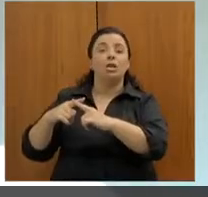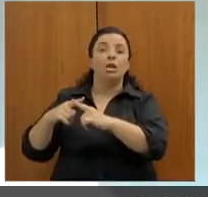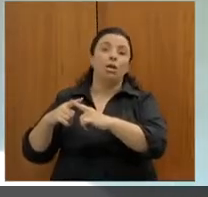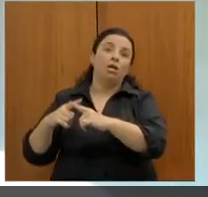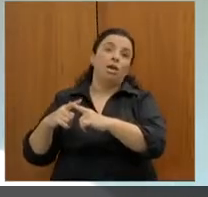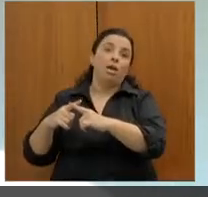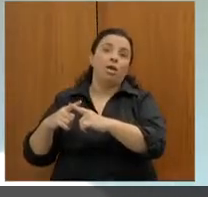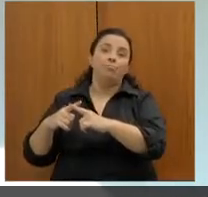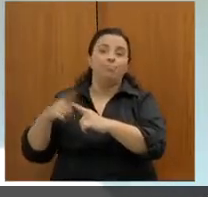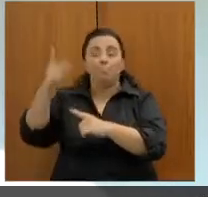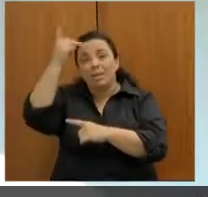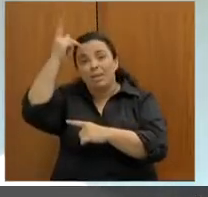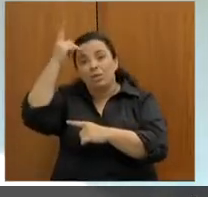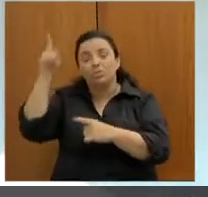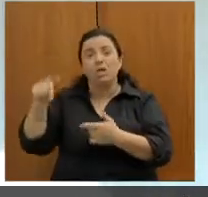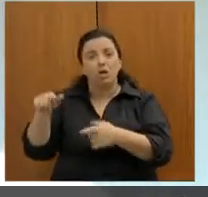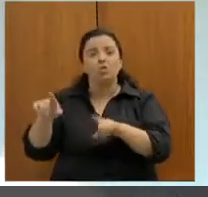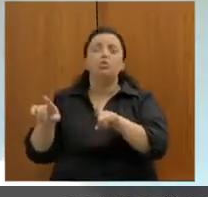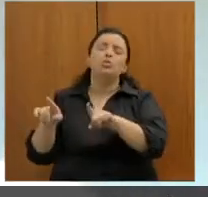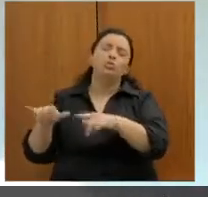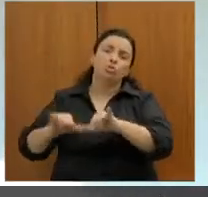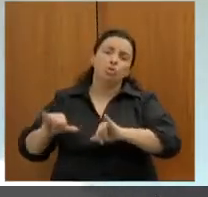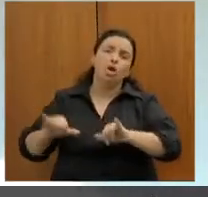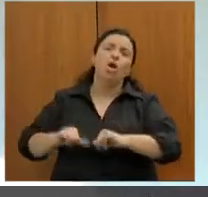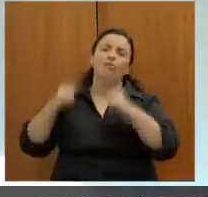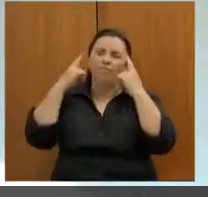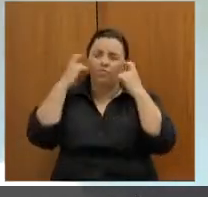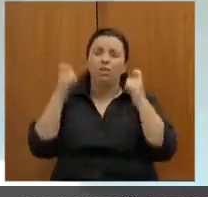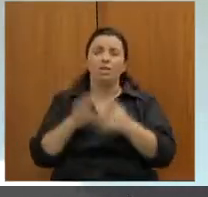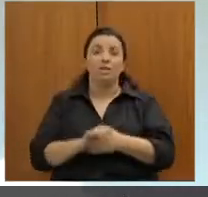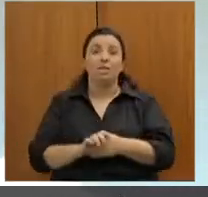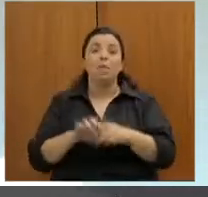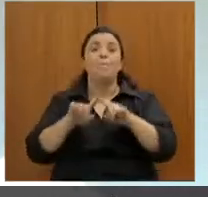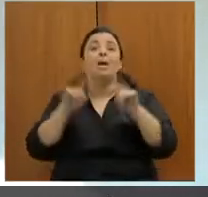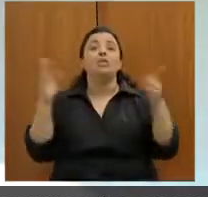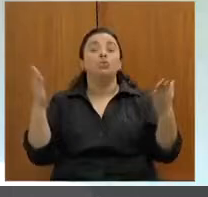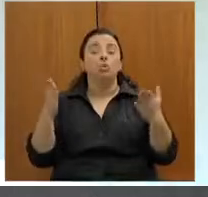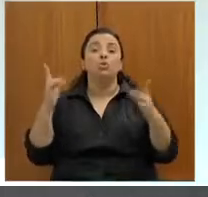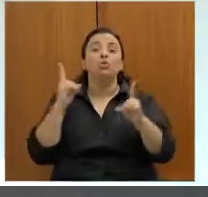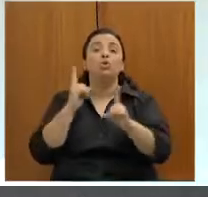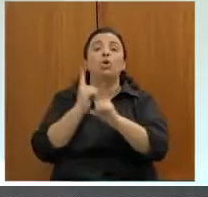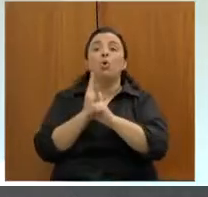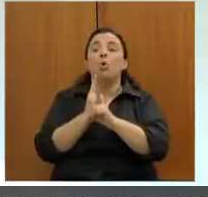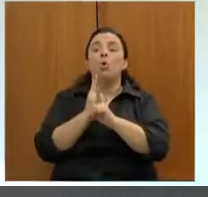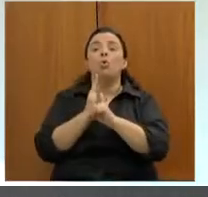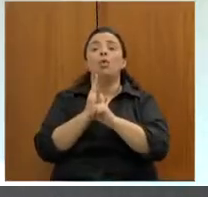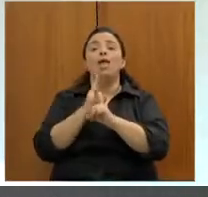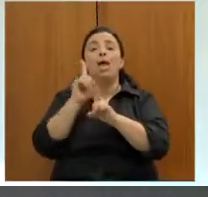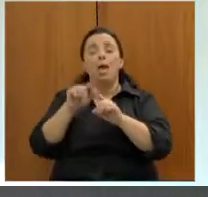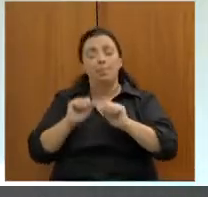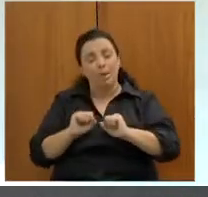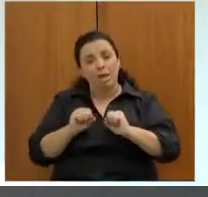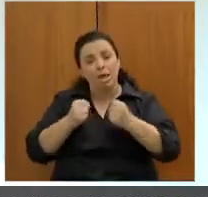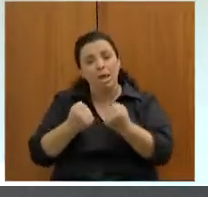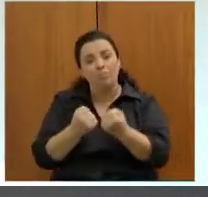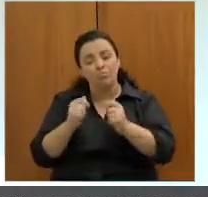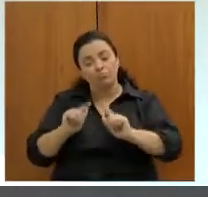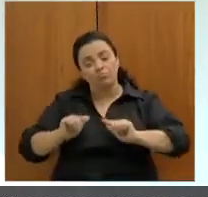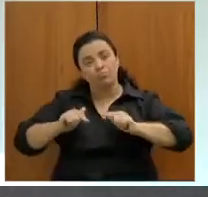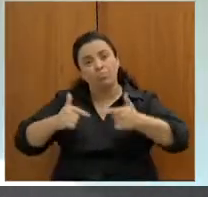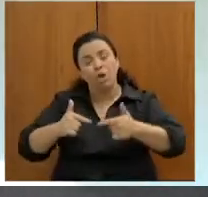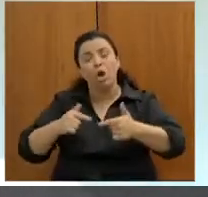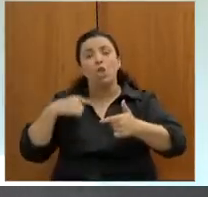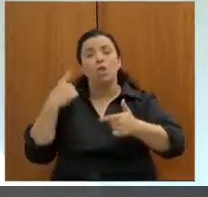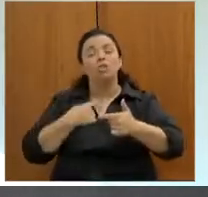É mas aqui esse encontro é para reafirmar e reforçar a nossa luta pela superação de um sistema